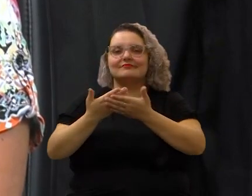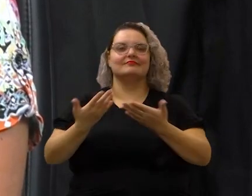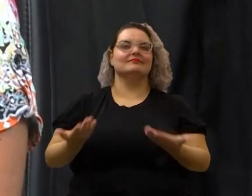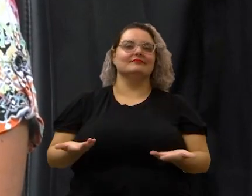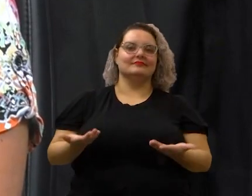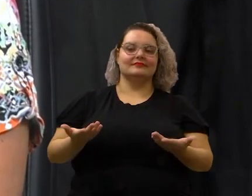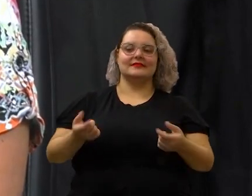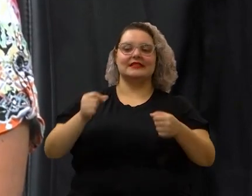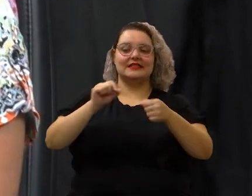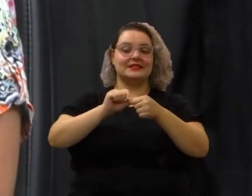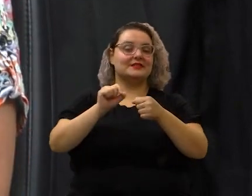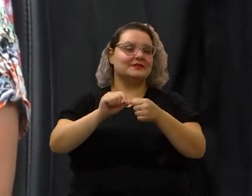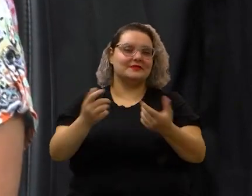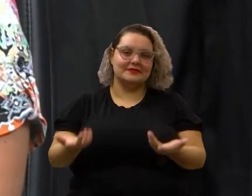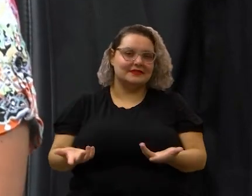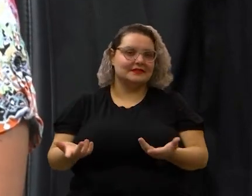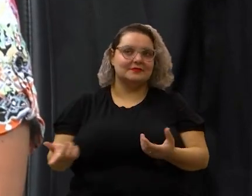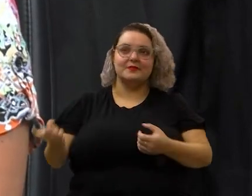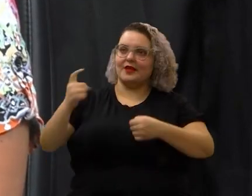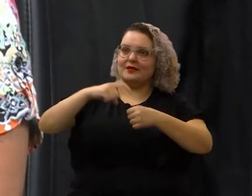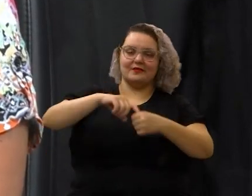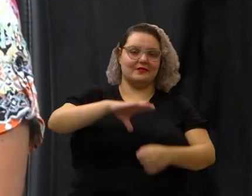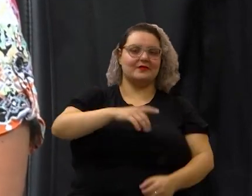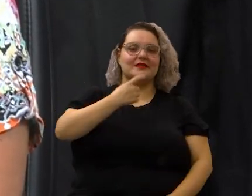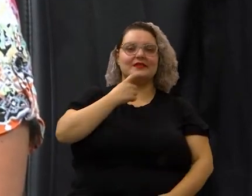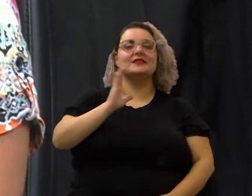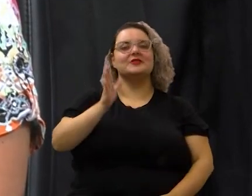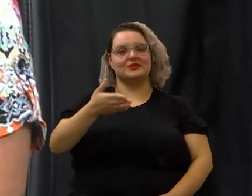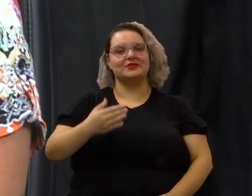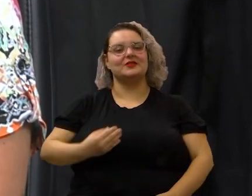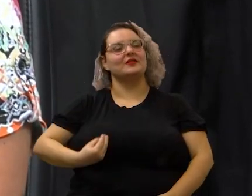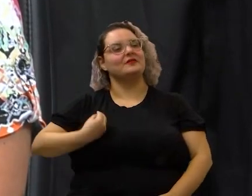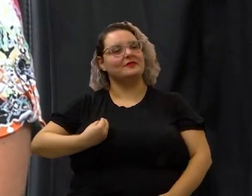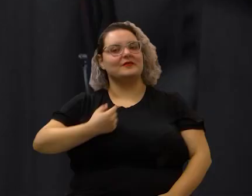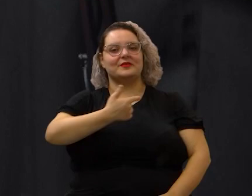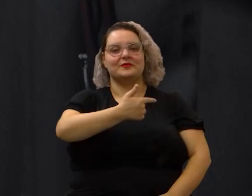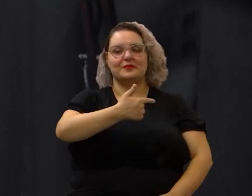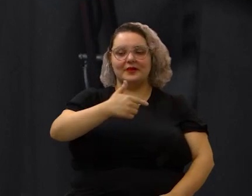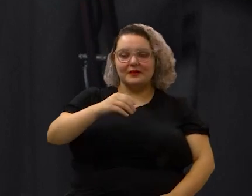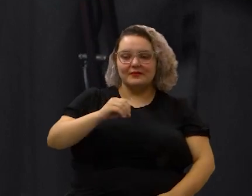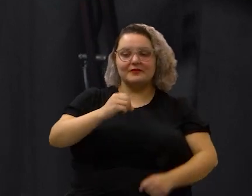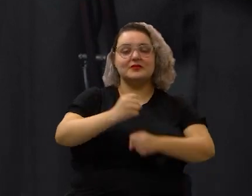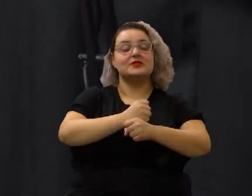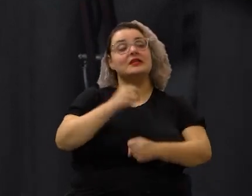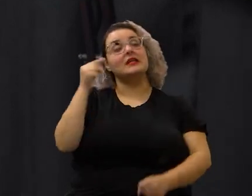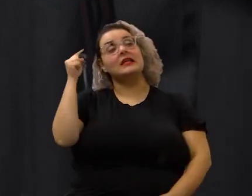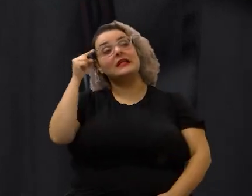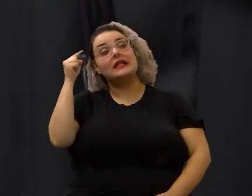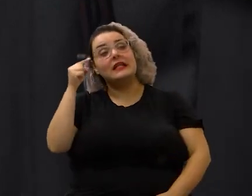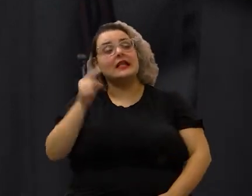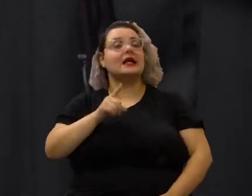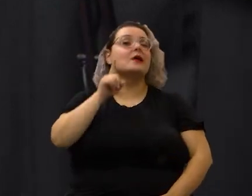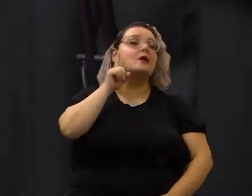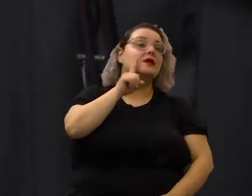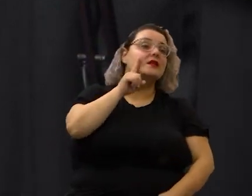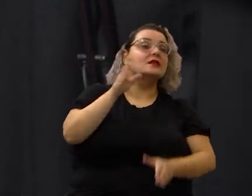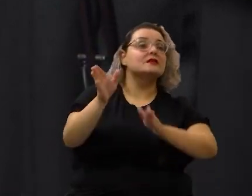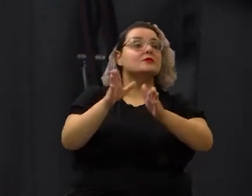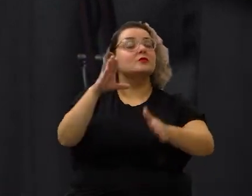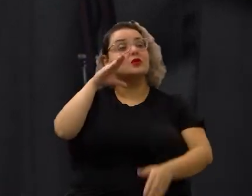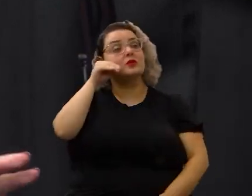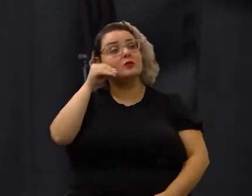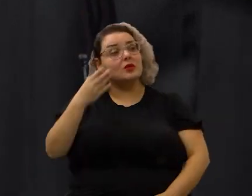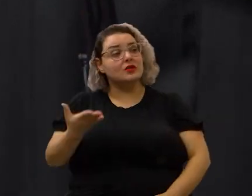e voltei para Campinas e estou aqui há 20 anos, né? Sim, e lá em Americana, nessa fase da